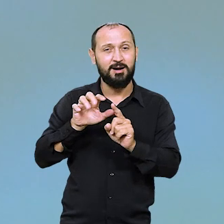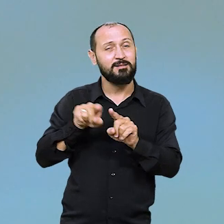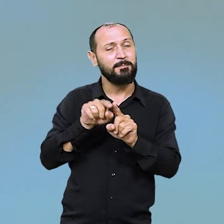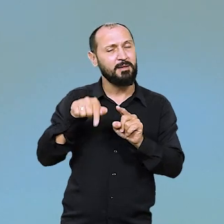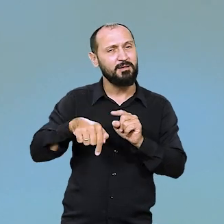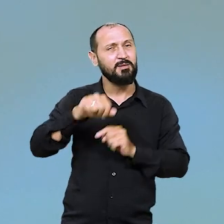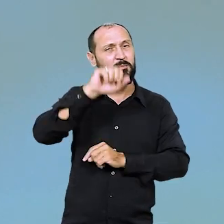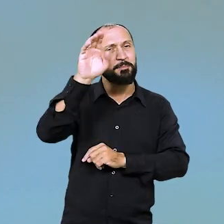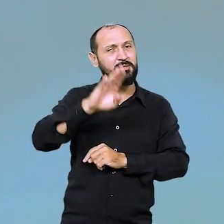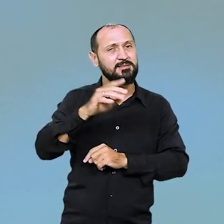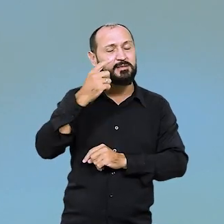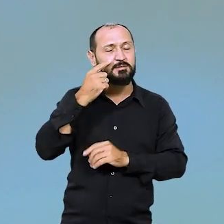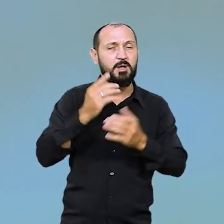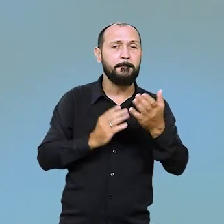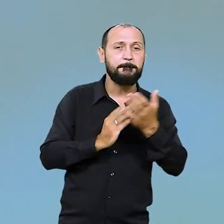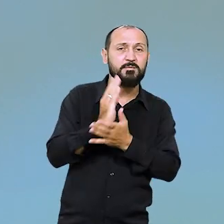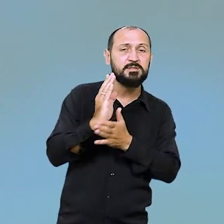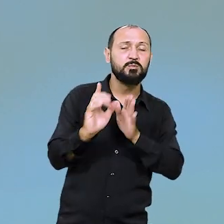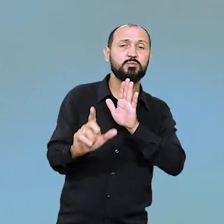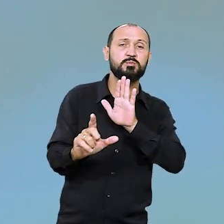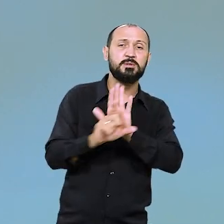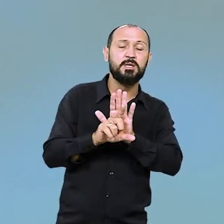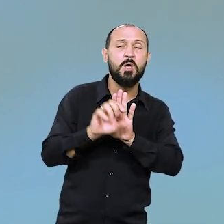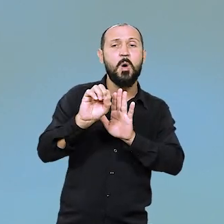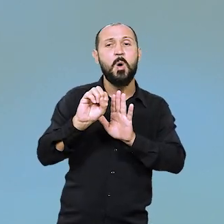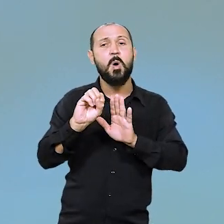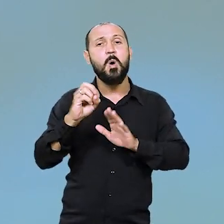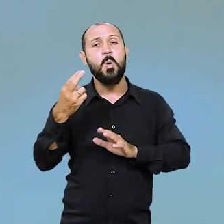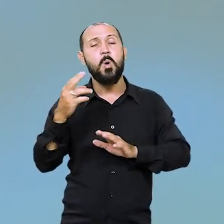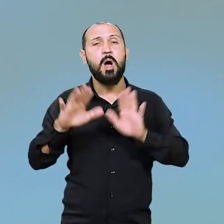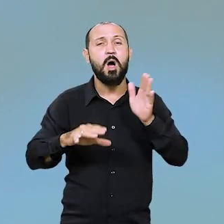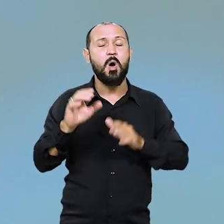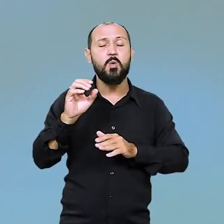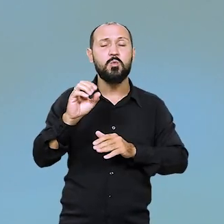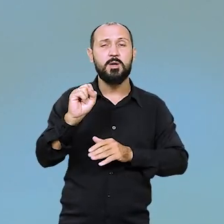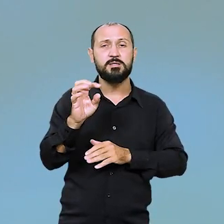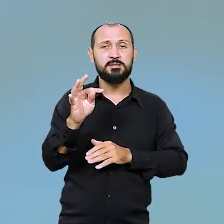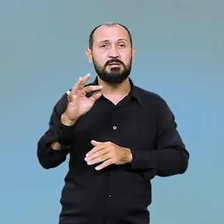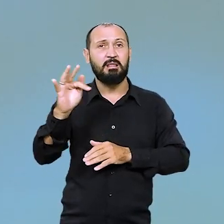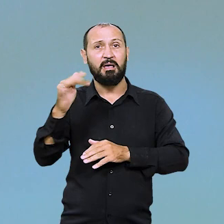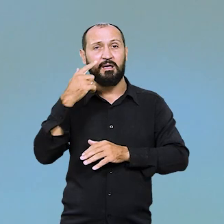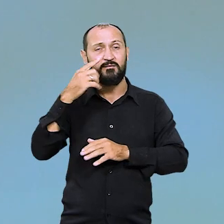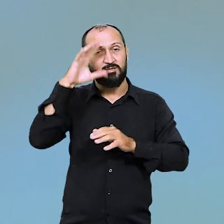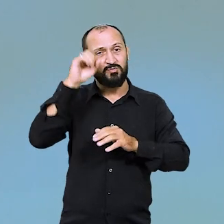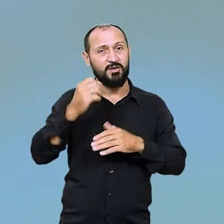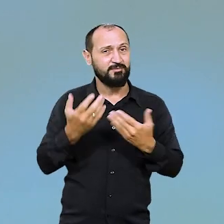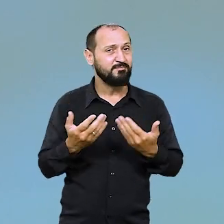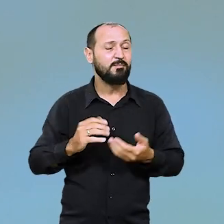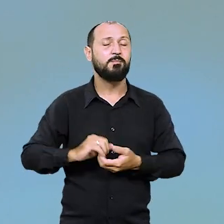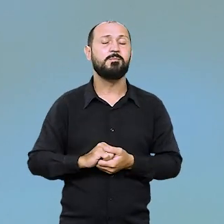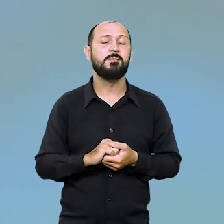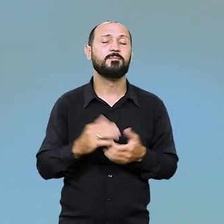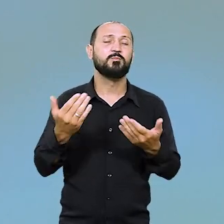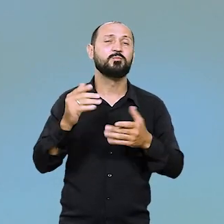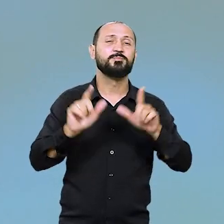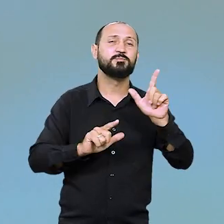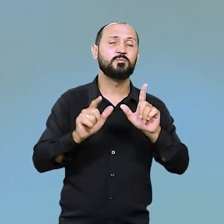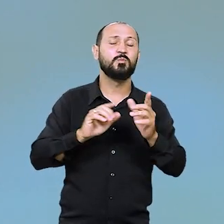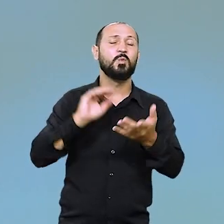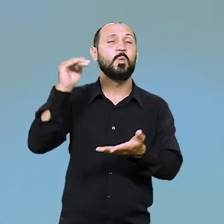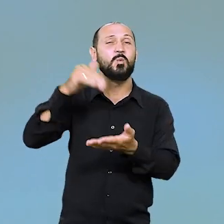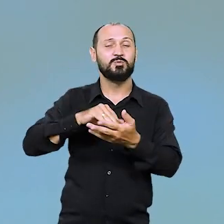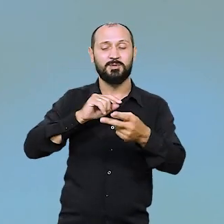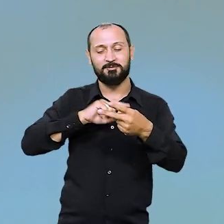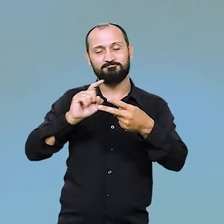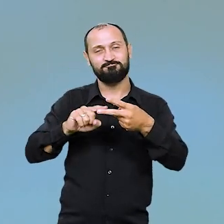ordenamento jurídico que vai repercutir na vida do sul-mato-grossense e do brasileiro, seja a aprovação de uma lei ou a decisão de